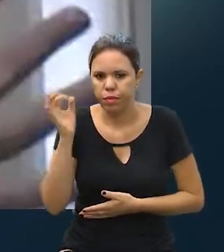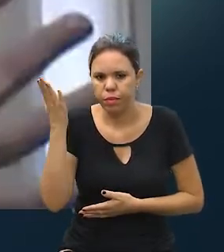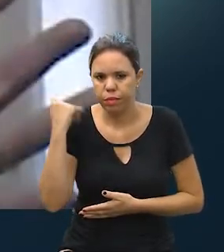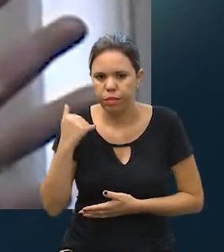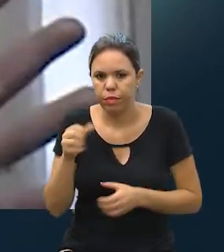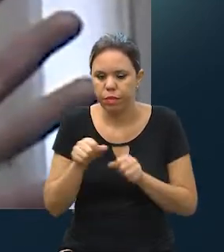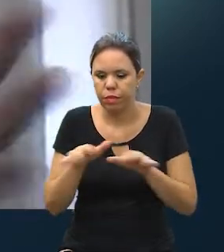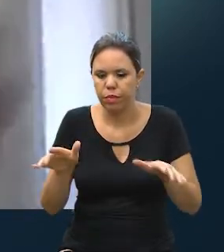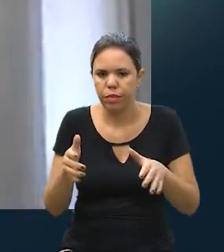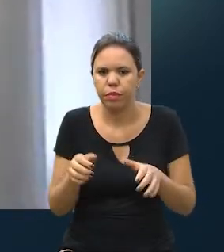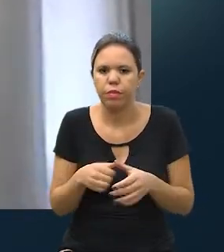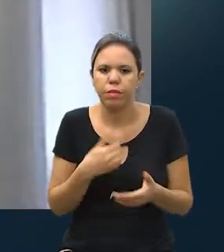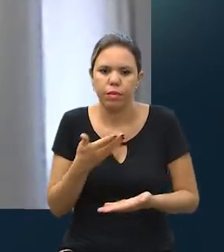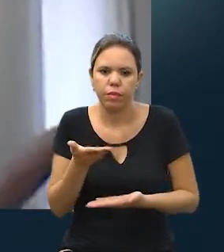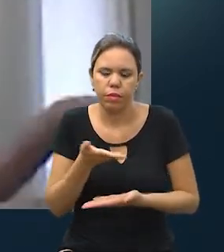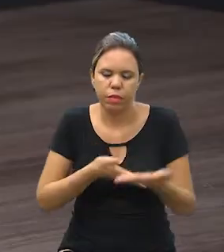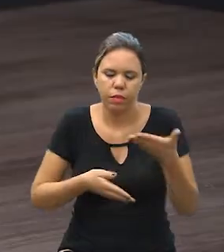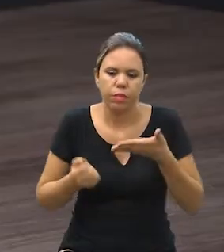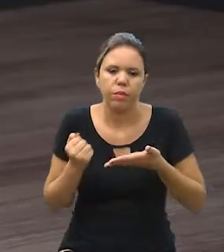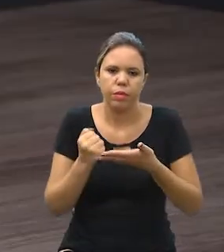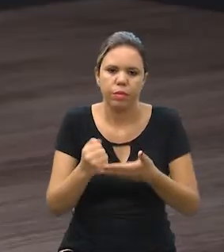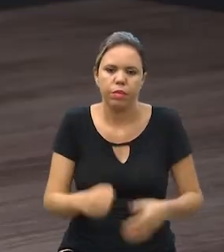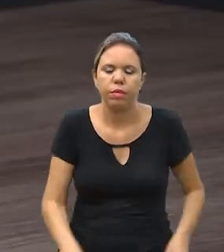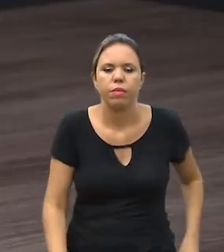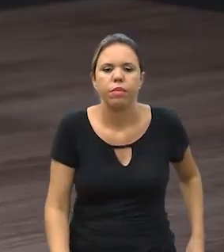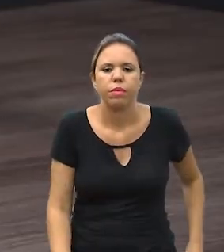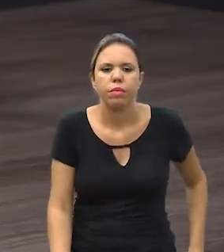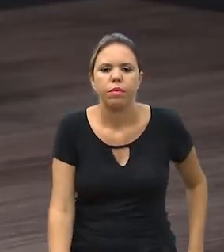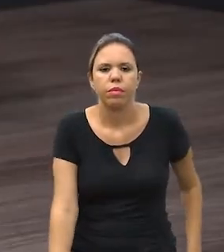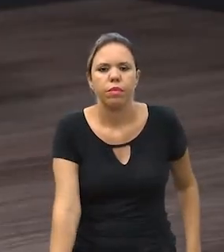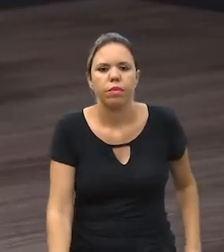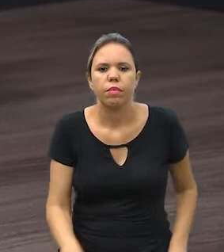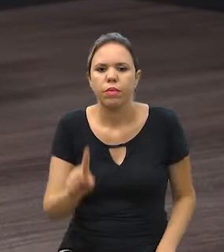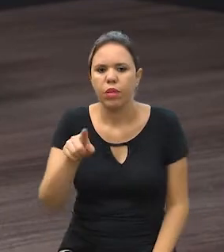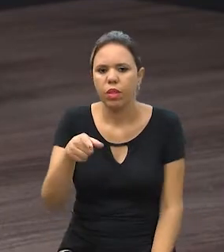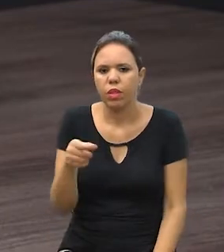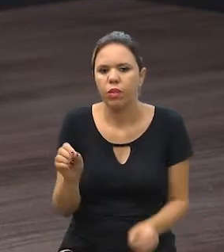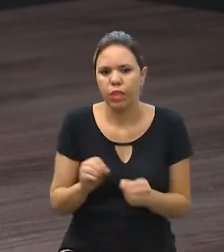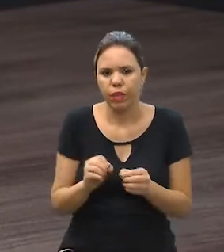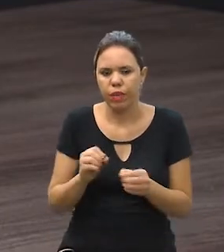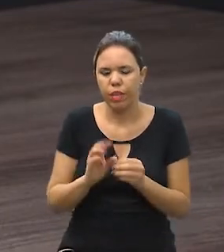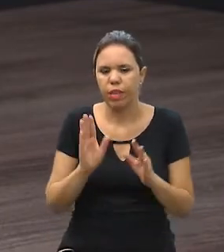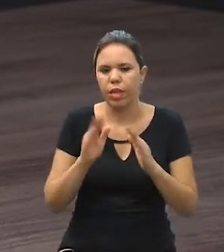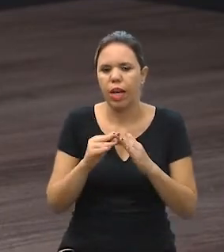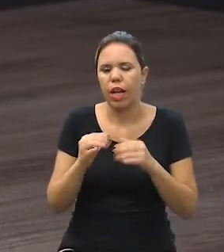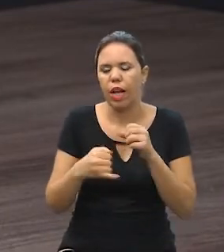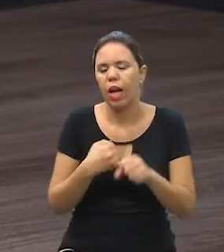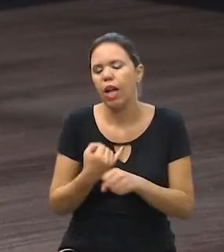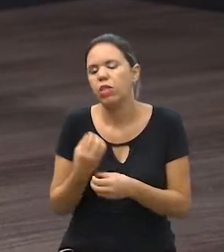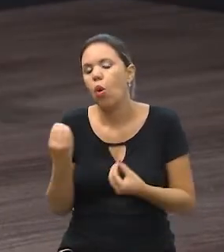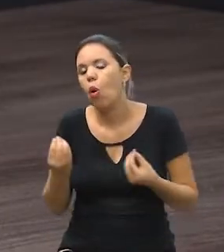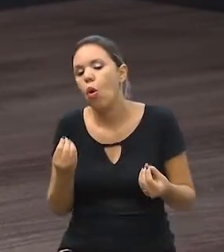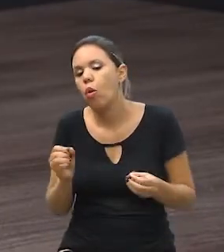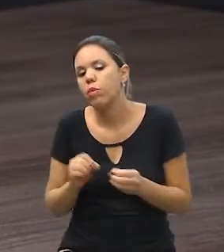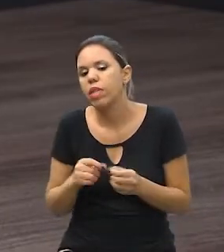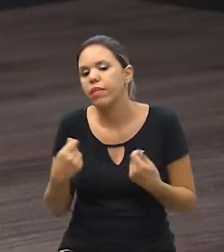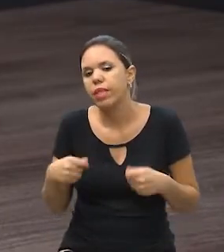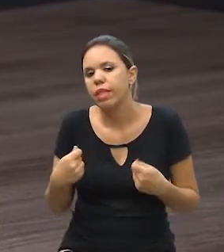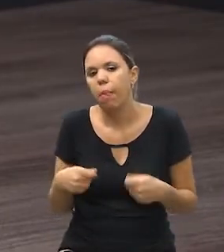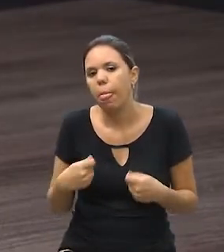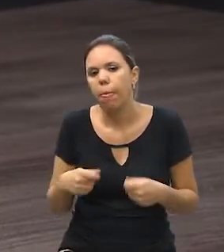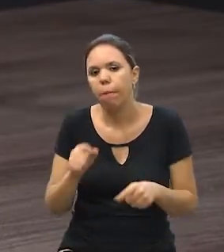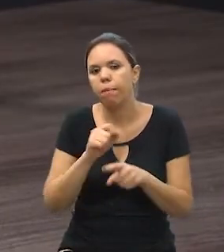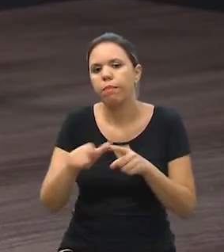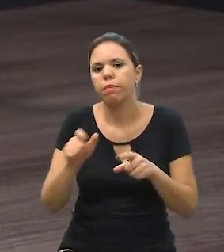que multiplica, o trabalho se multiplica. Patrícia, isso você está fazendo em home office? Você teve a